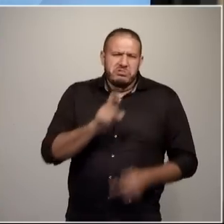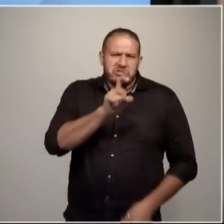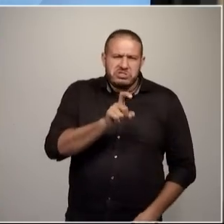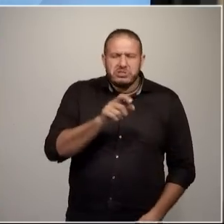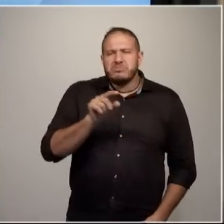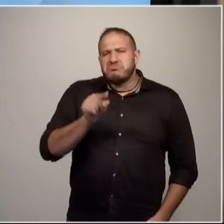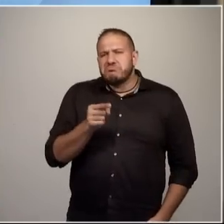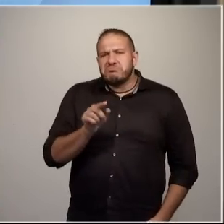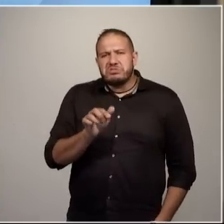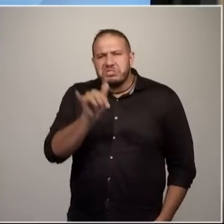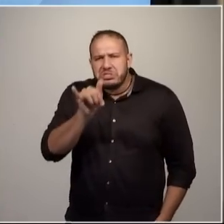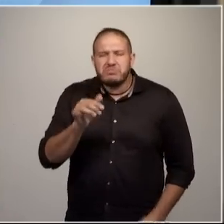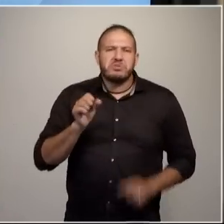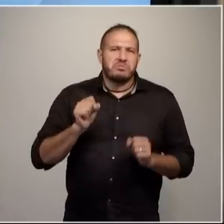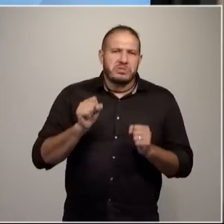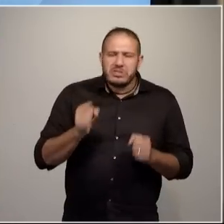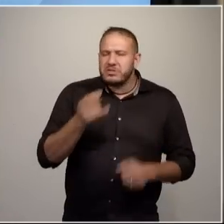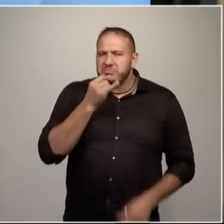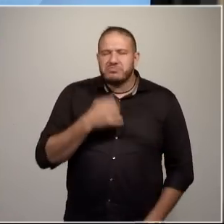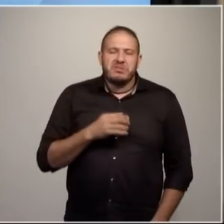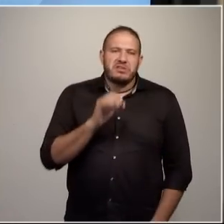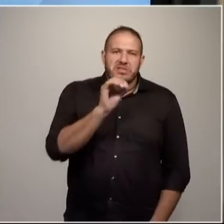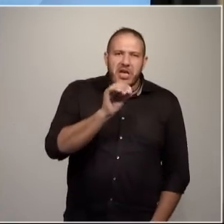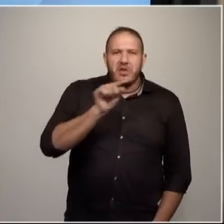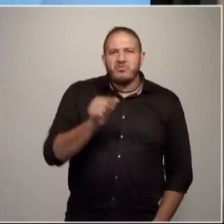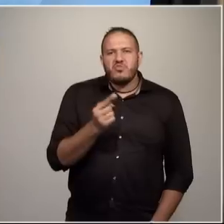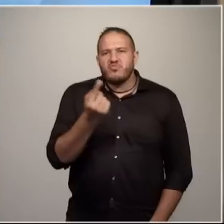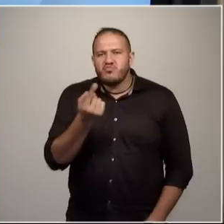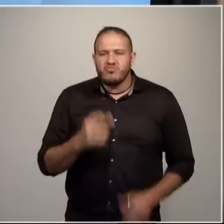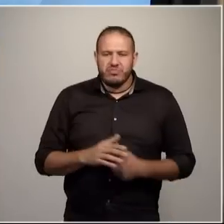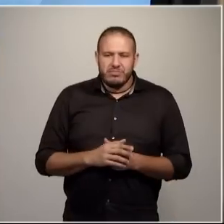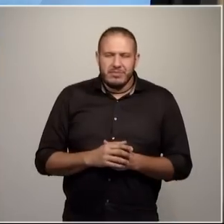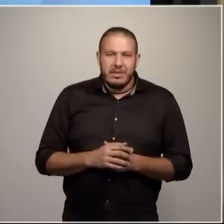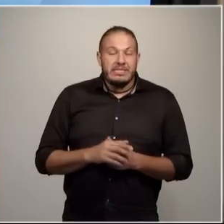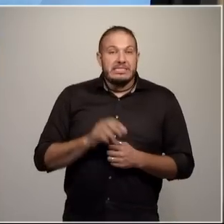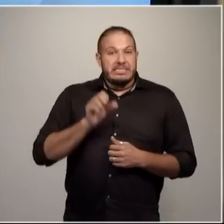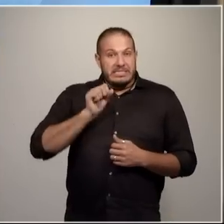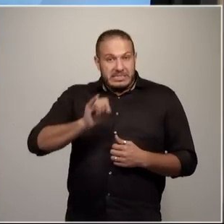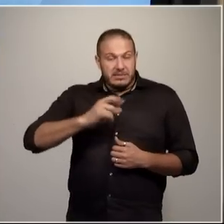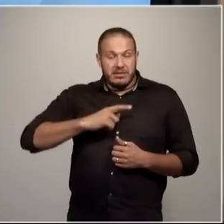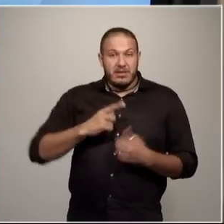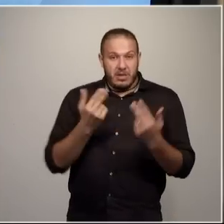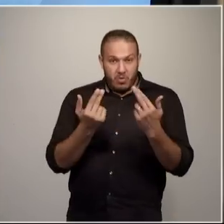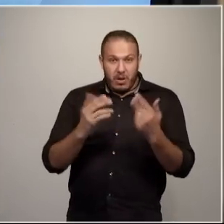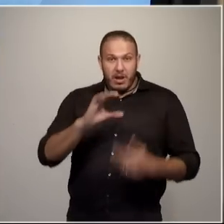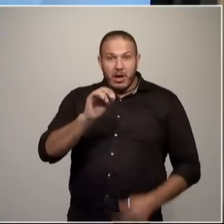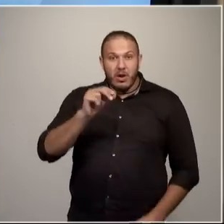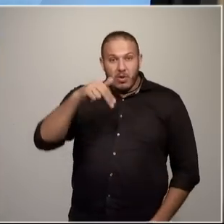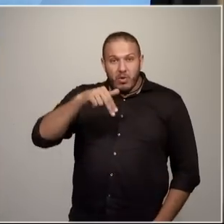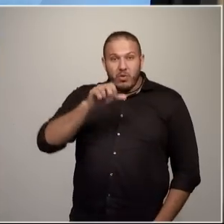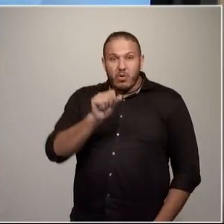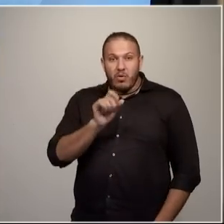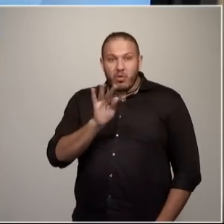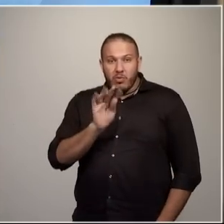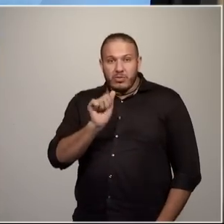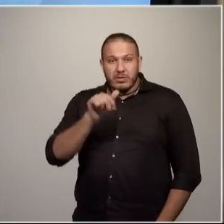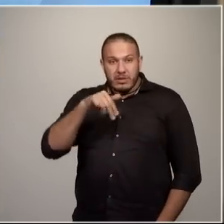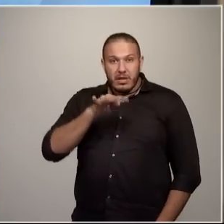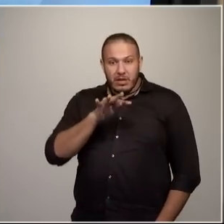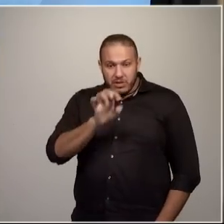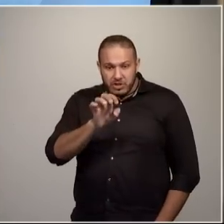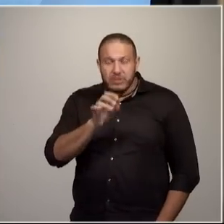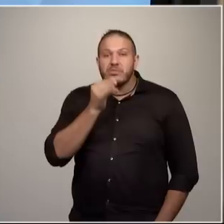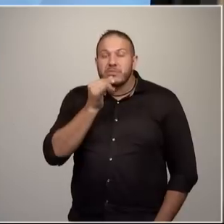igualar a constante 0, 1, 5. Se eu igualar essa constante a 5, o que